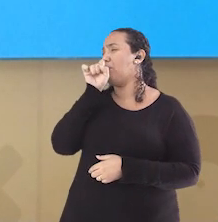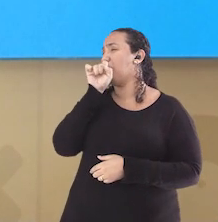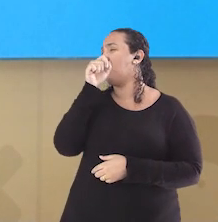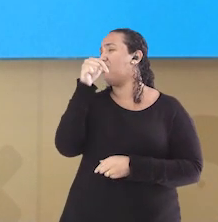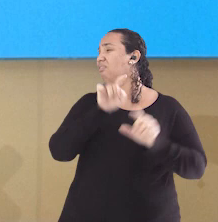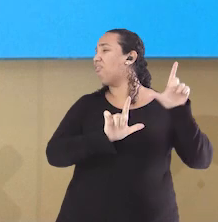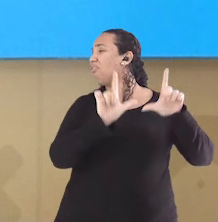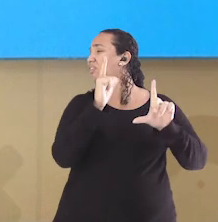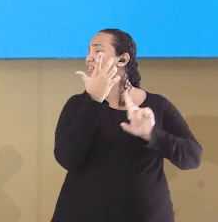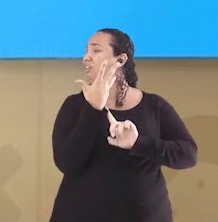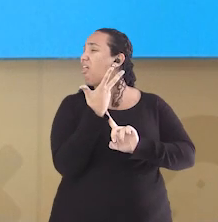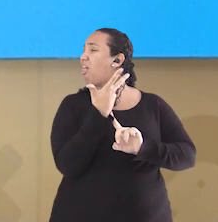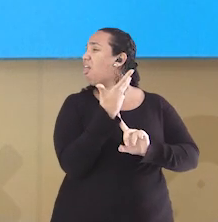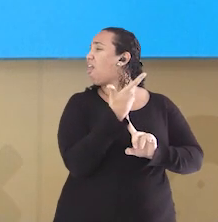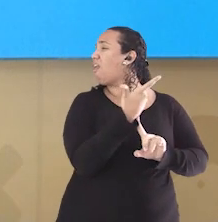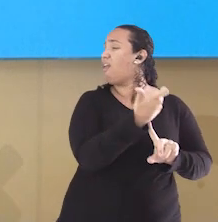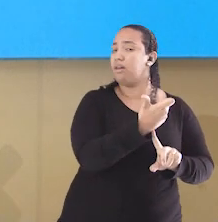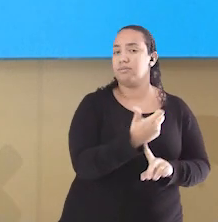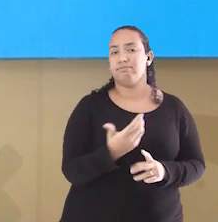comercial está me persuadindo.